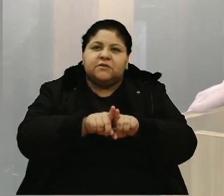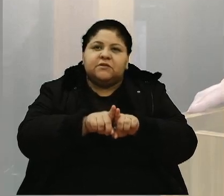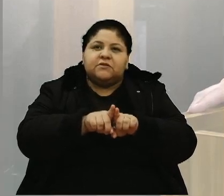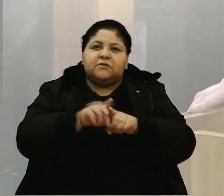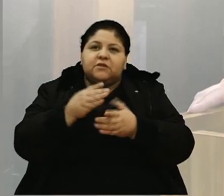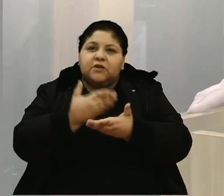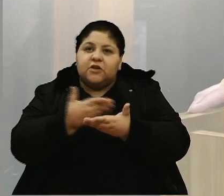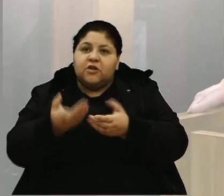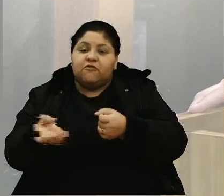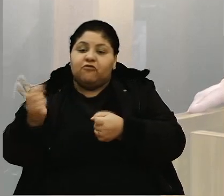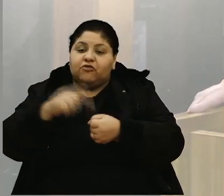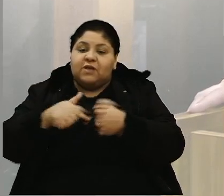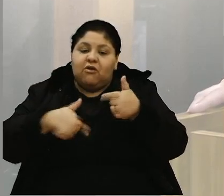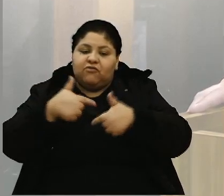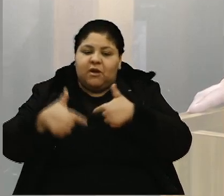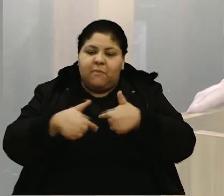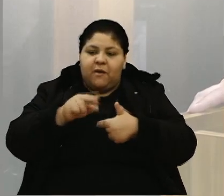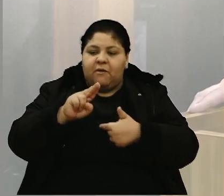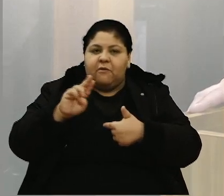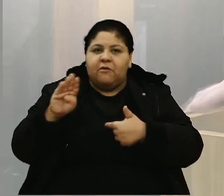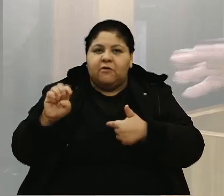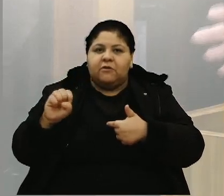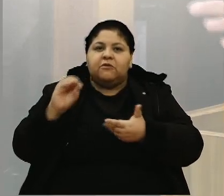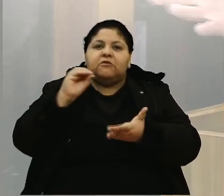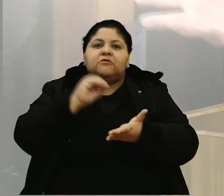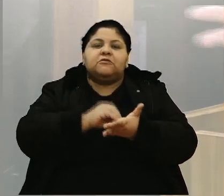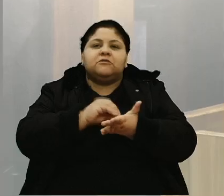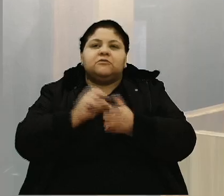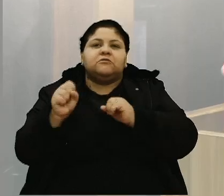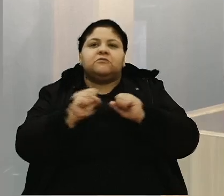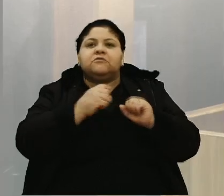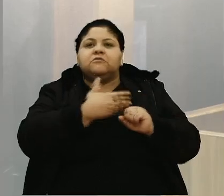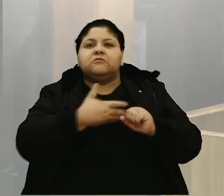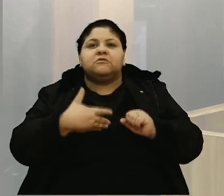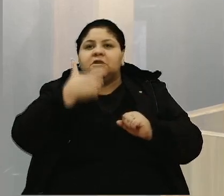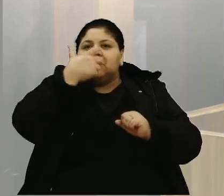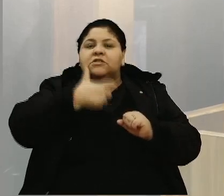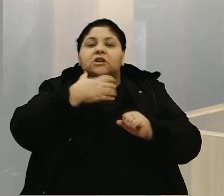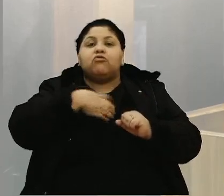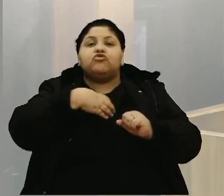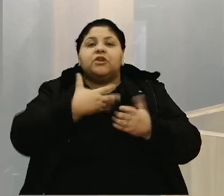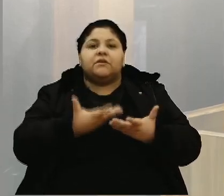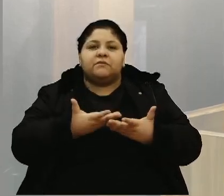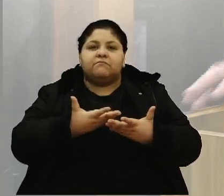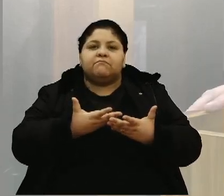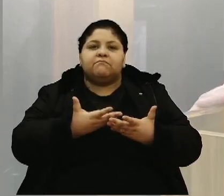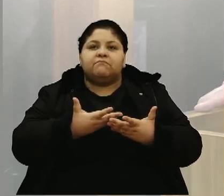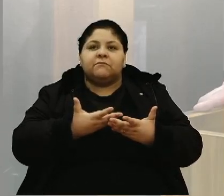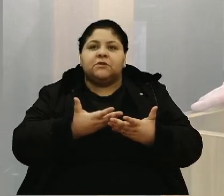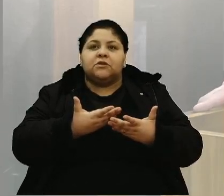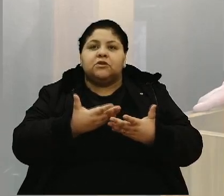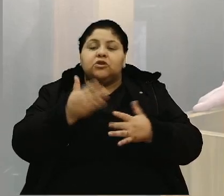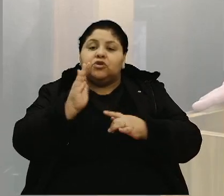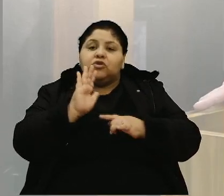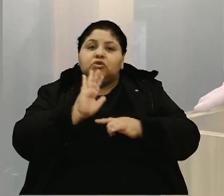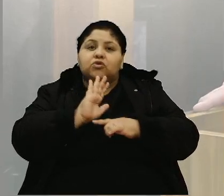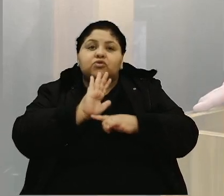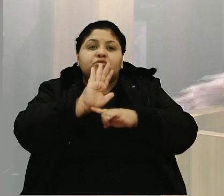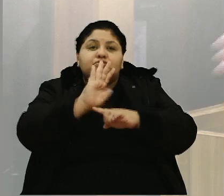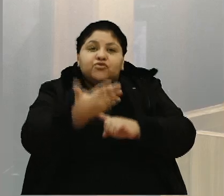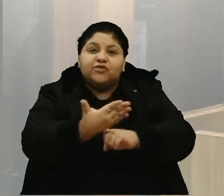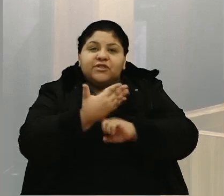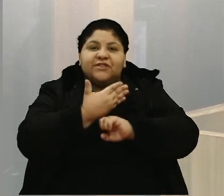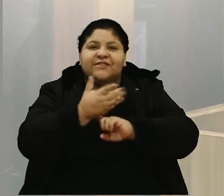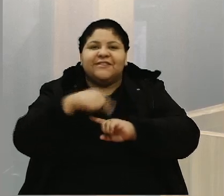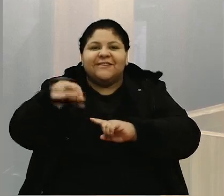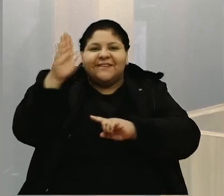de novo, né? E só falta o quê? O poder público achar a forma de dizer assim, ó, vão lá e nos ajudem. Porque a gente sabe que